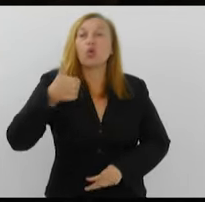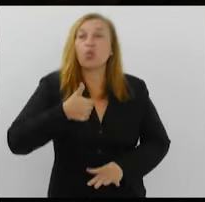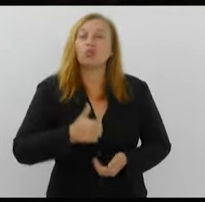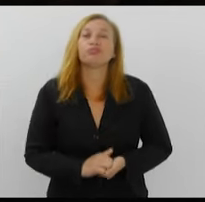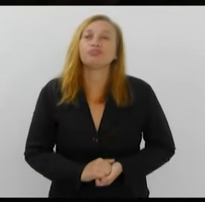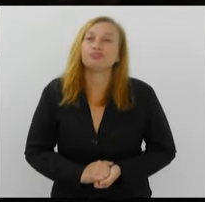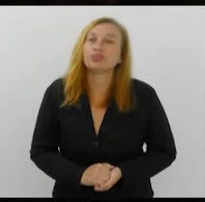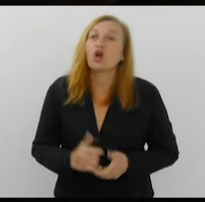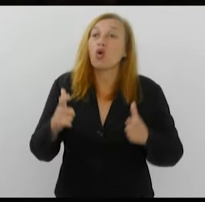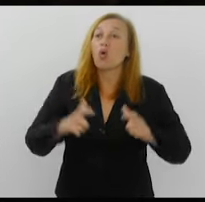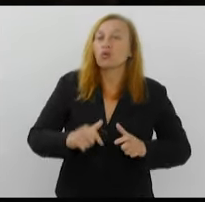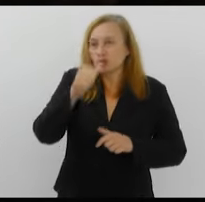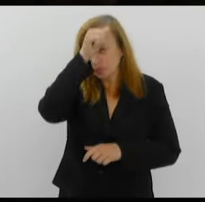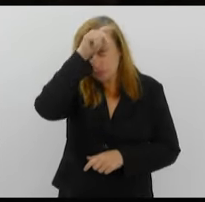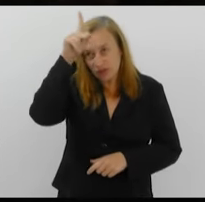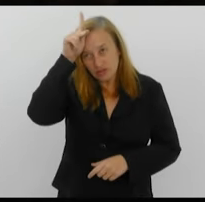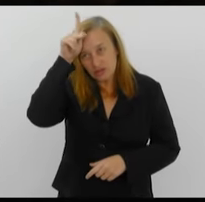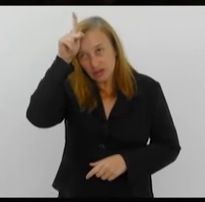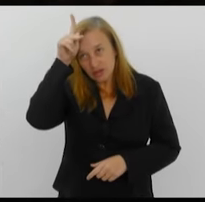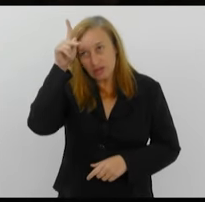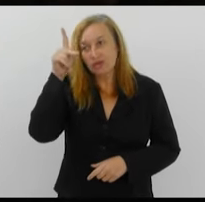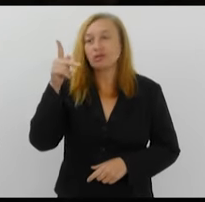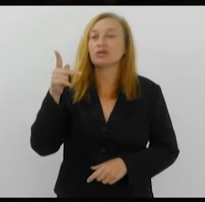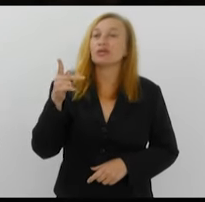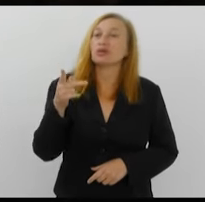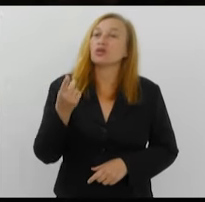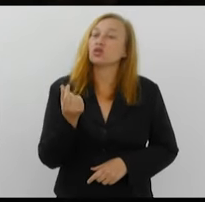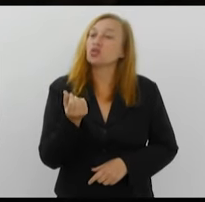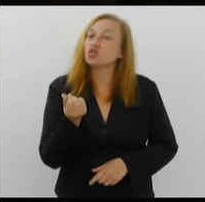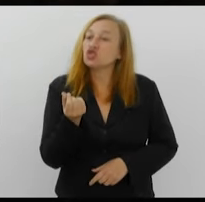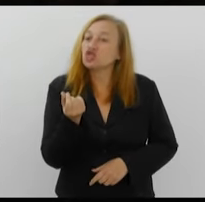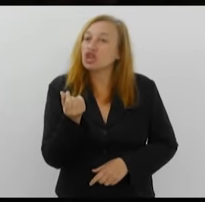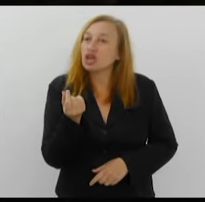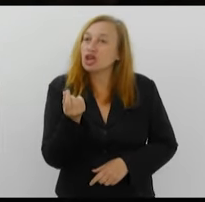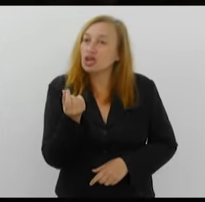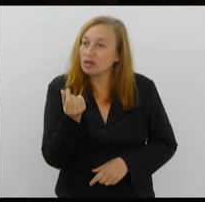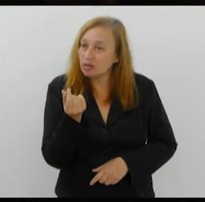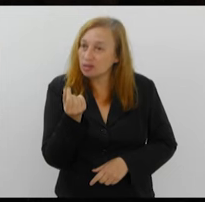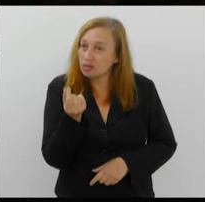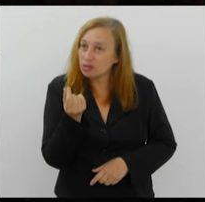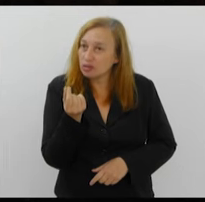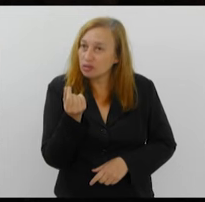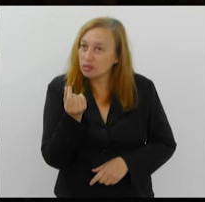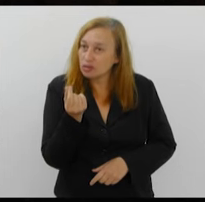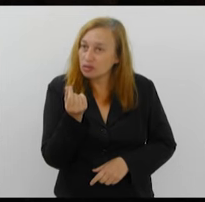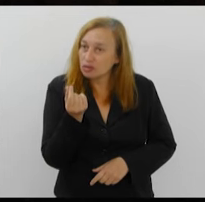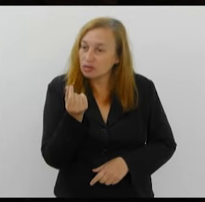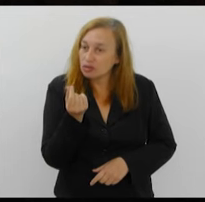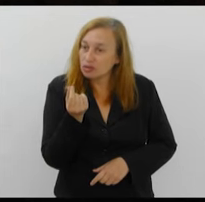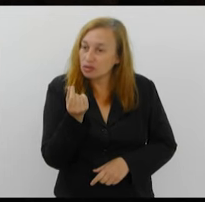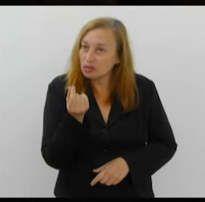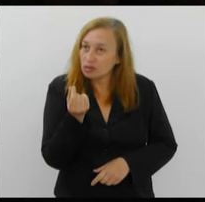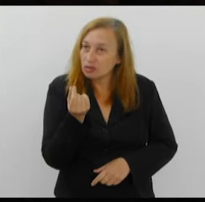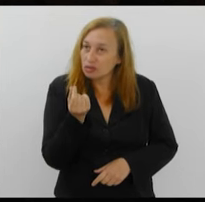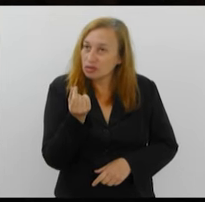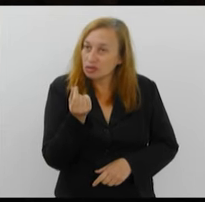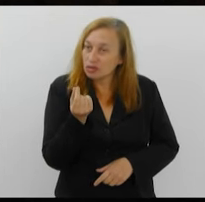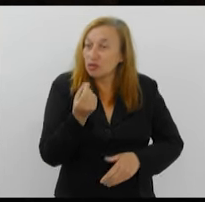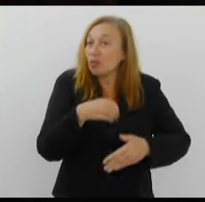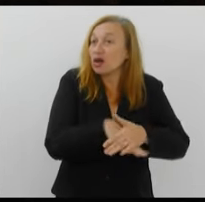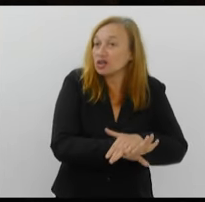Onde o prefeito Eduardo Paes enfiou os 20 milhões de reais dessa casa, que deveriam ser aplicados na assistência